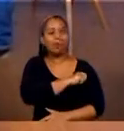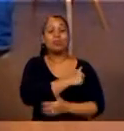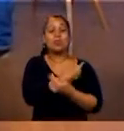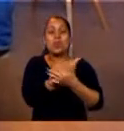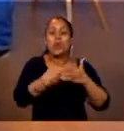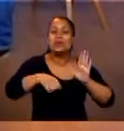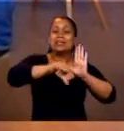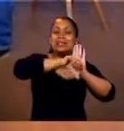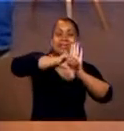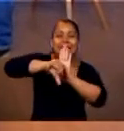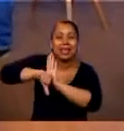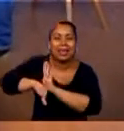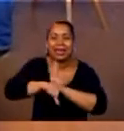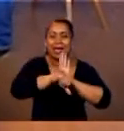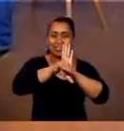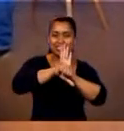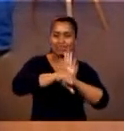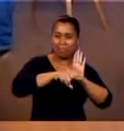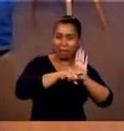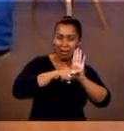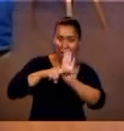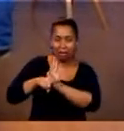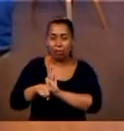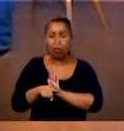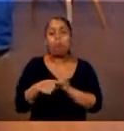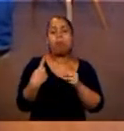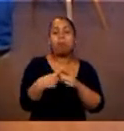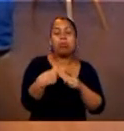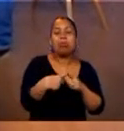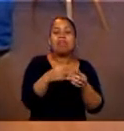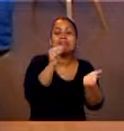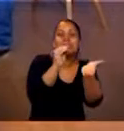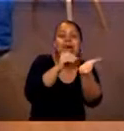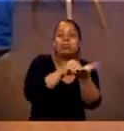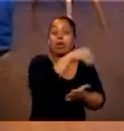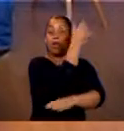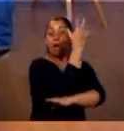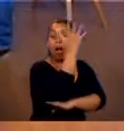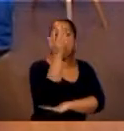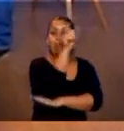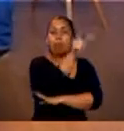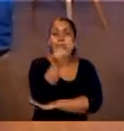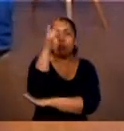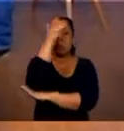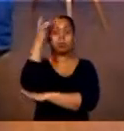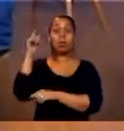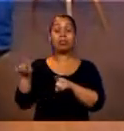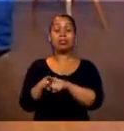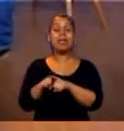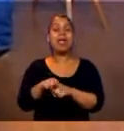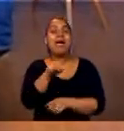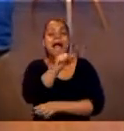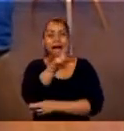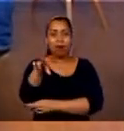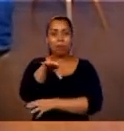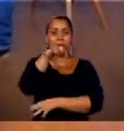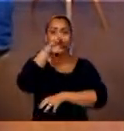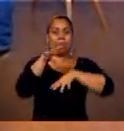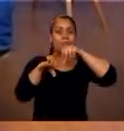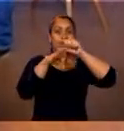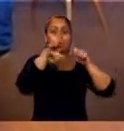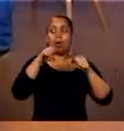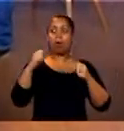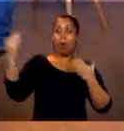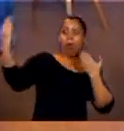negativos, a questão de área verde por habitante, umidade do ar comparado com o deserto do Saara,